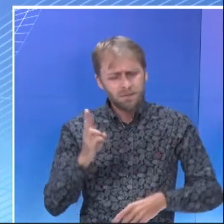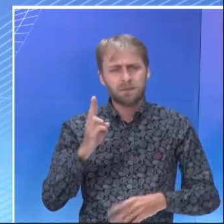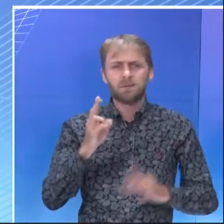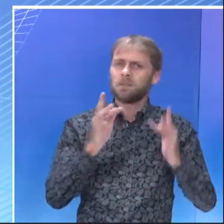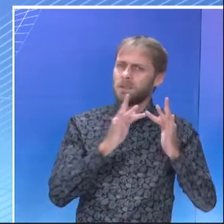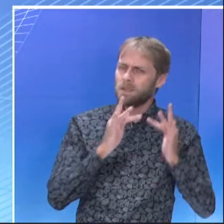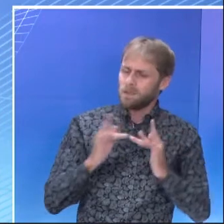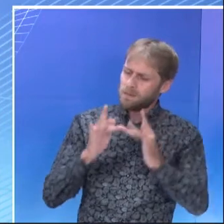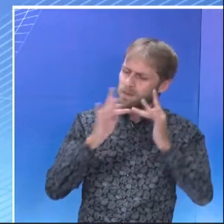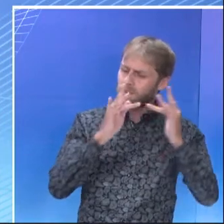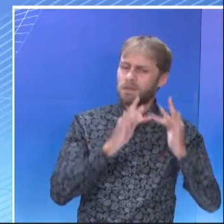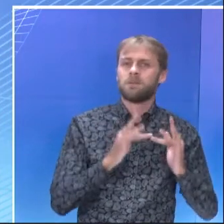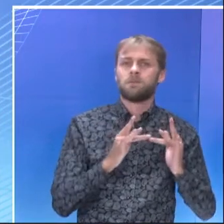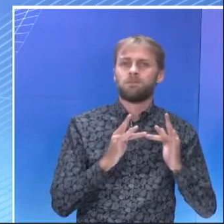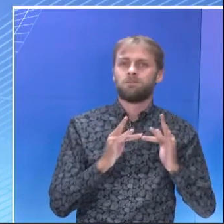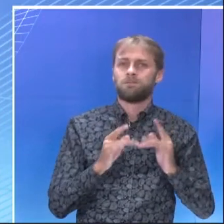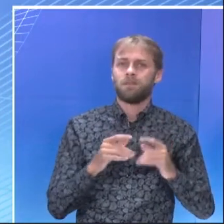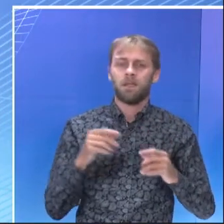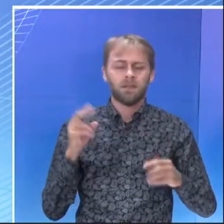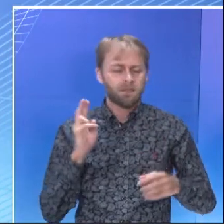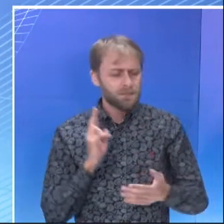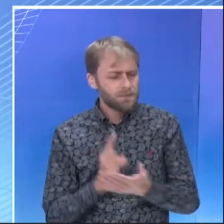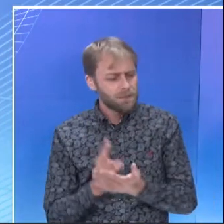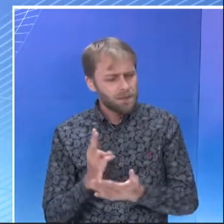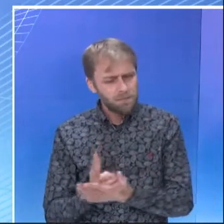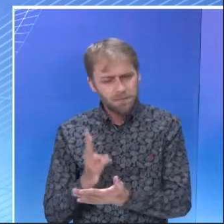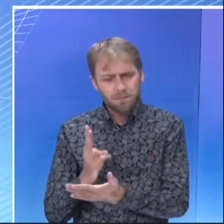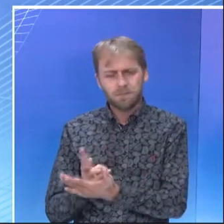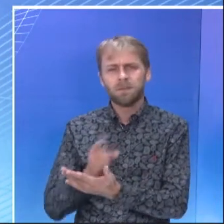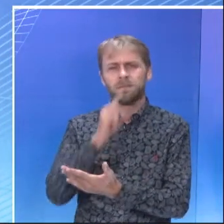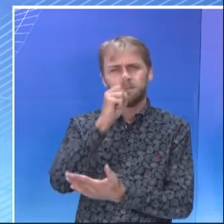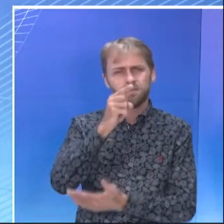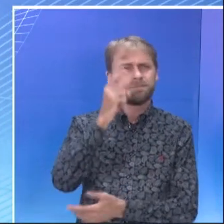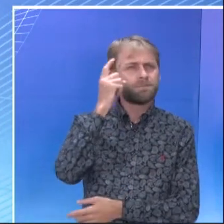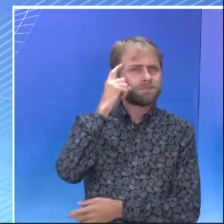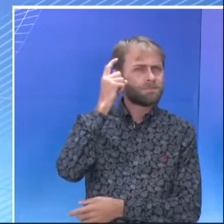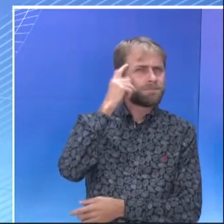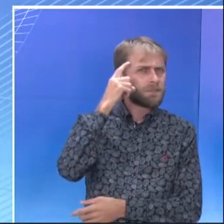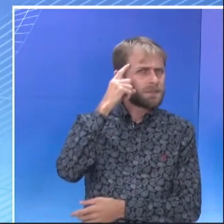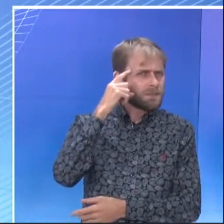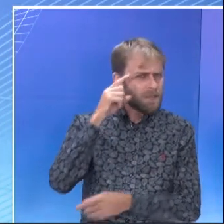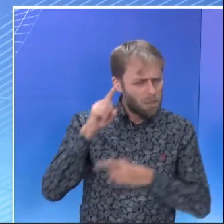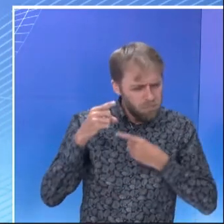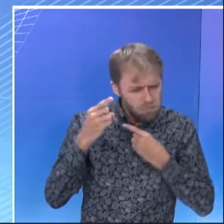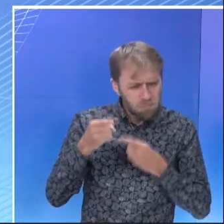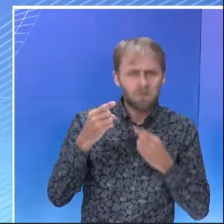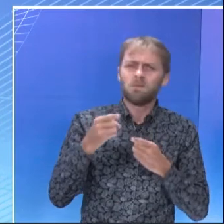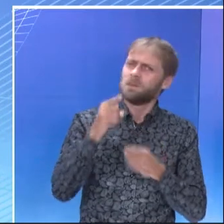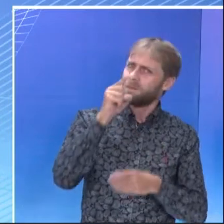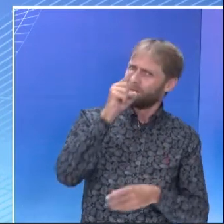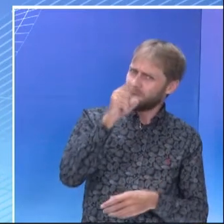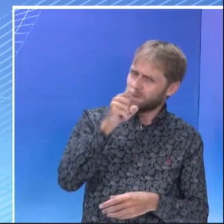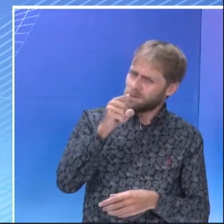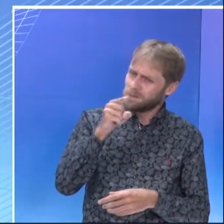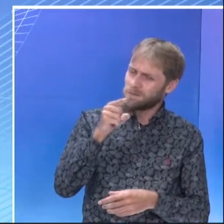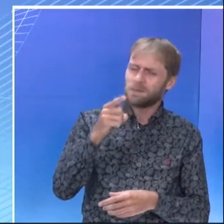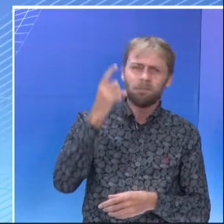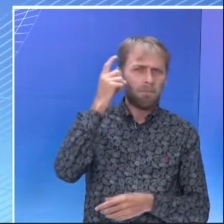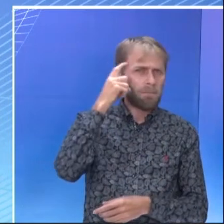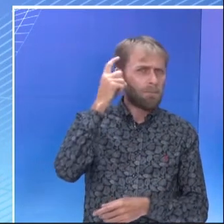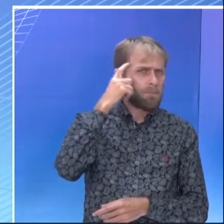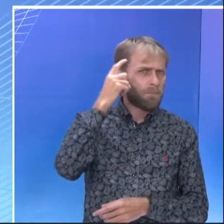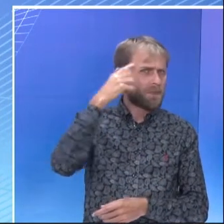contextualizando as situações. Está sempre colocando você para pensar, instigando você a ter um